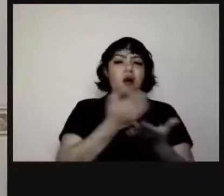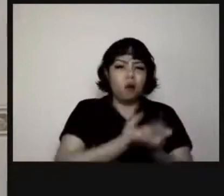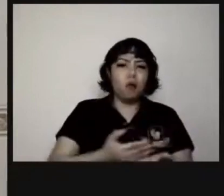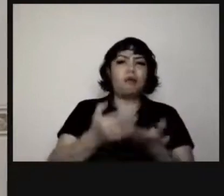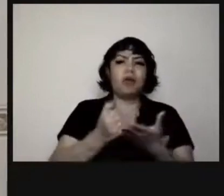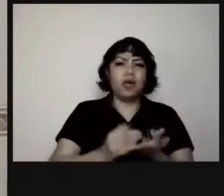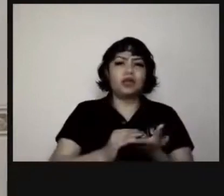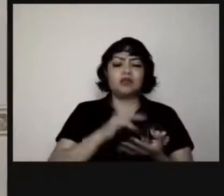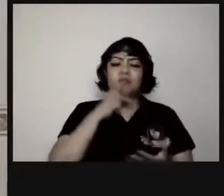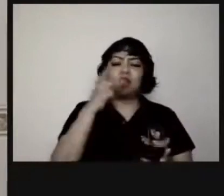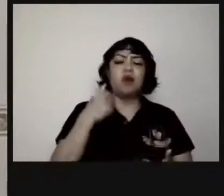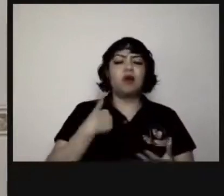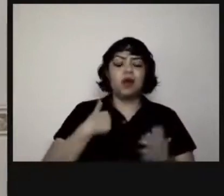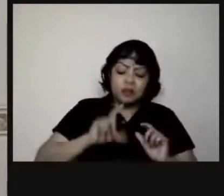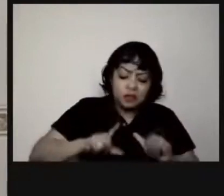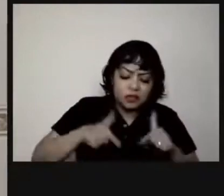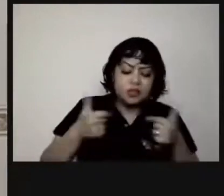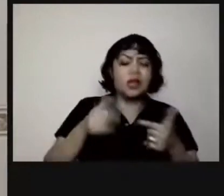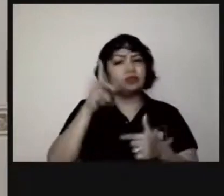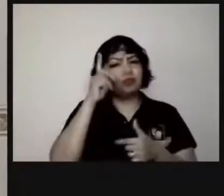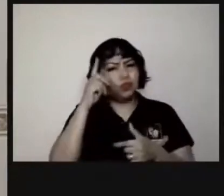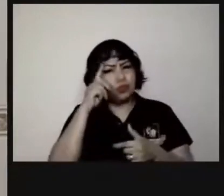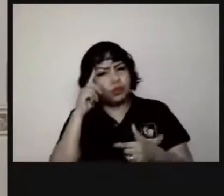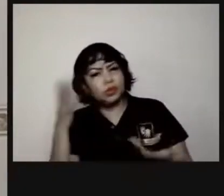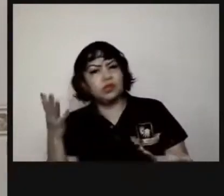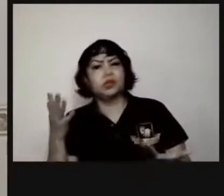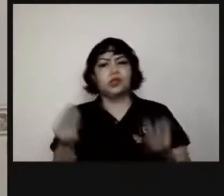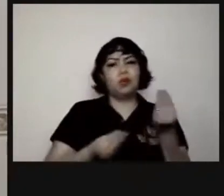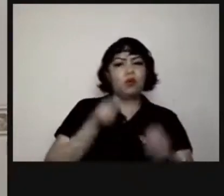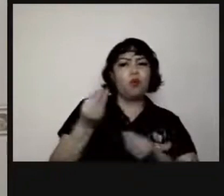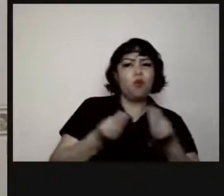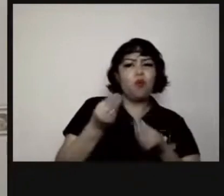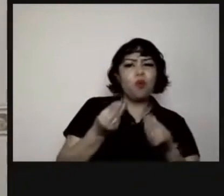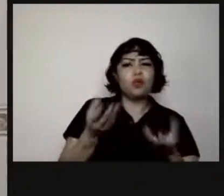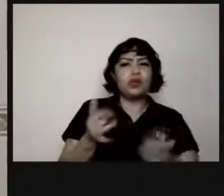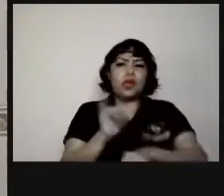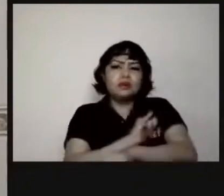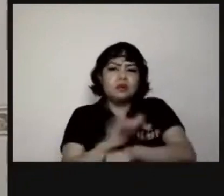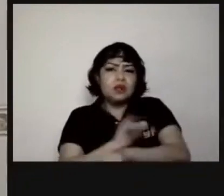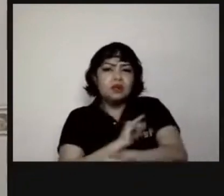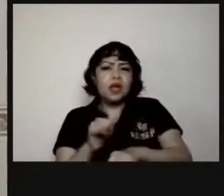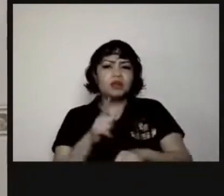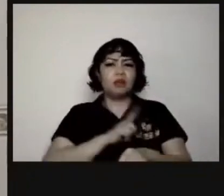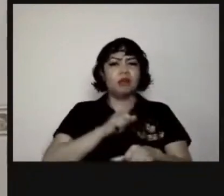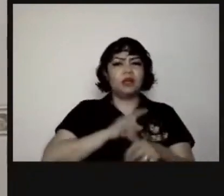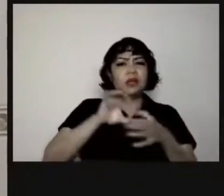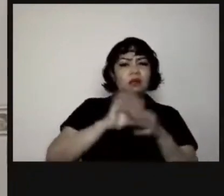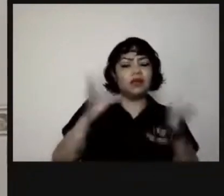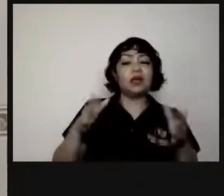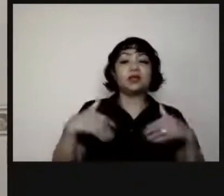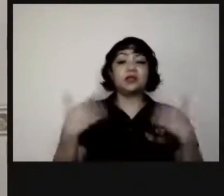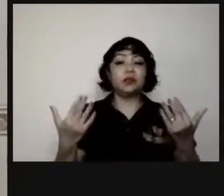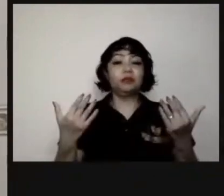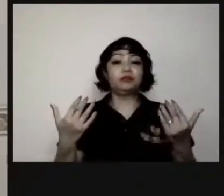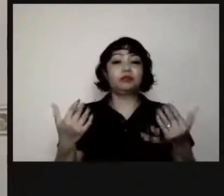o que acontece no dia a dia em relação a essa independência. E no meio, né, desses questionamentos, a